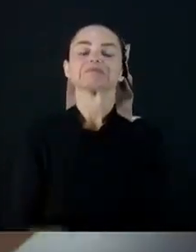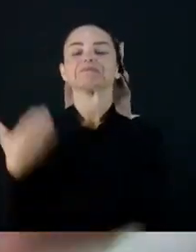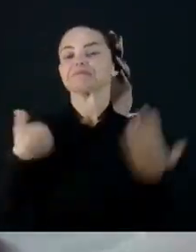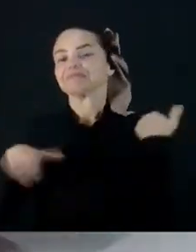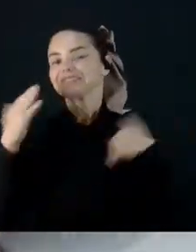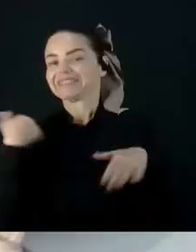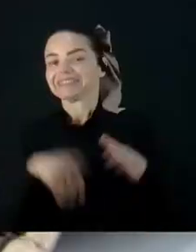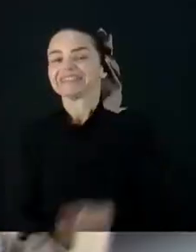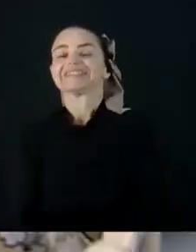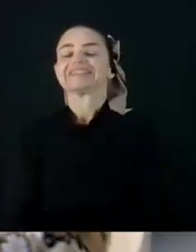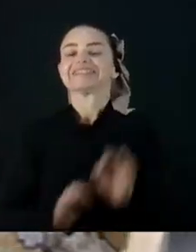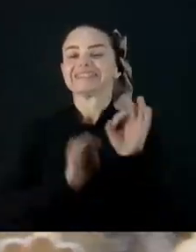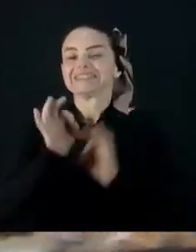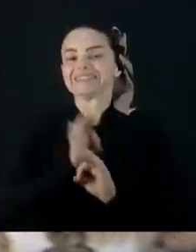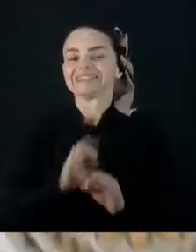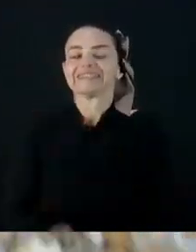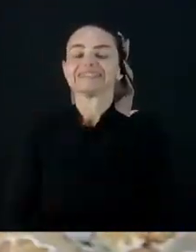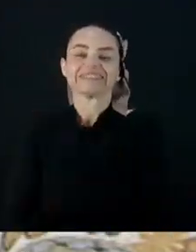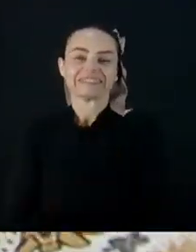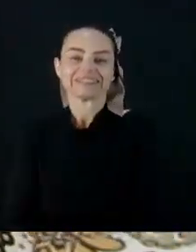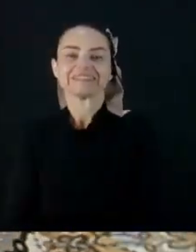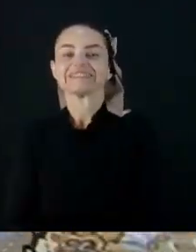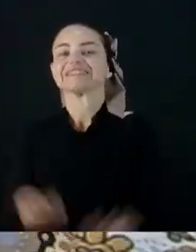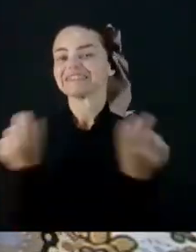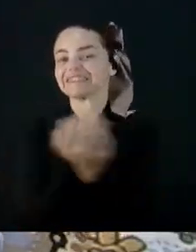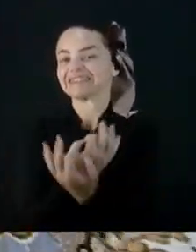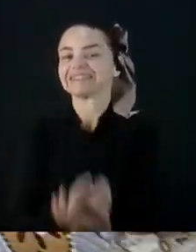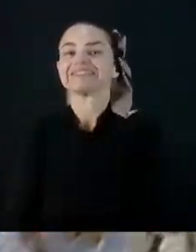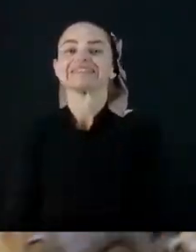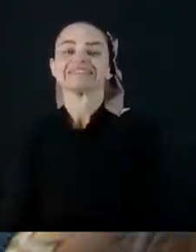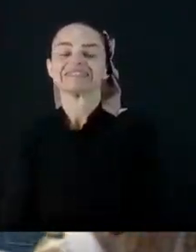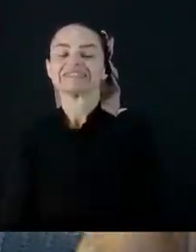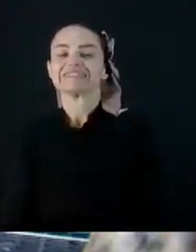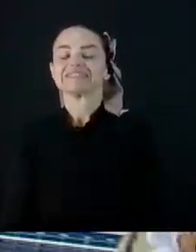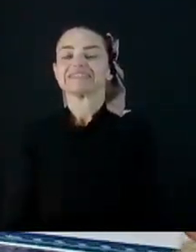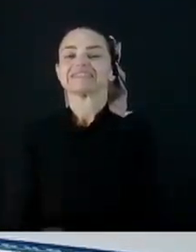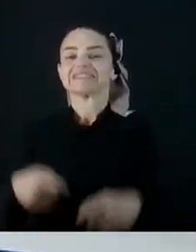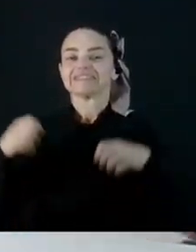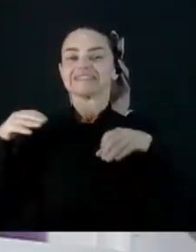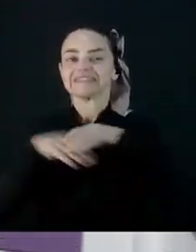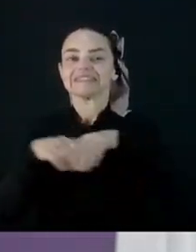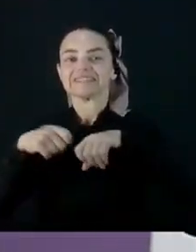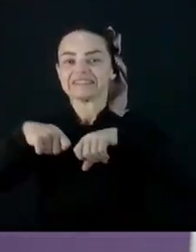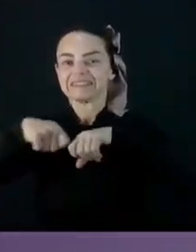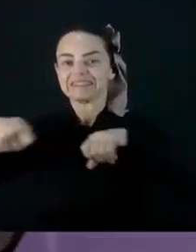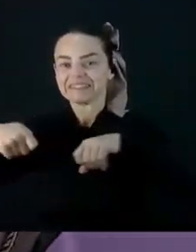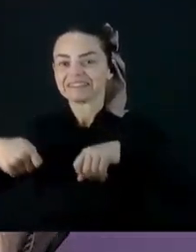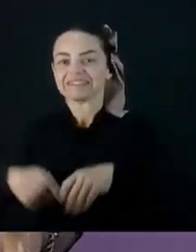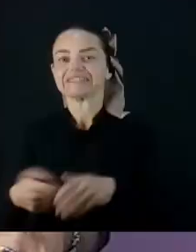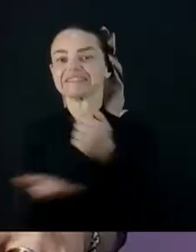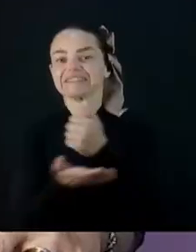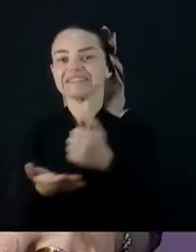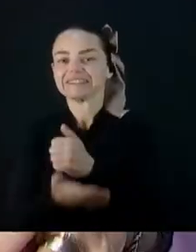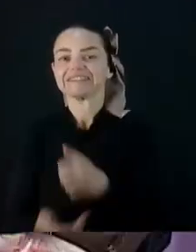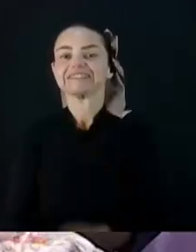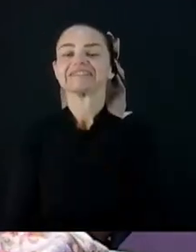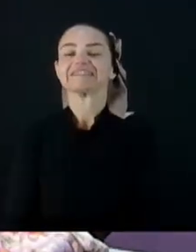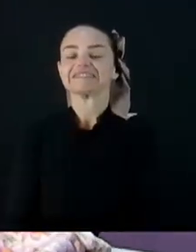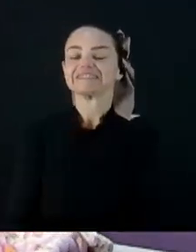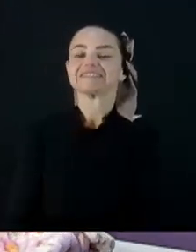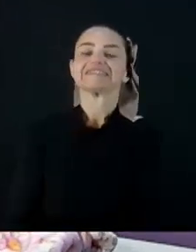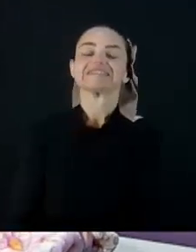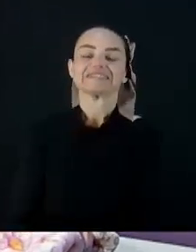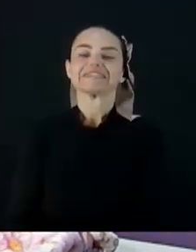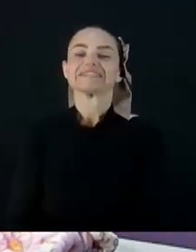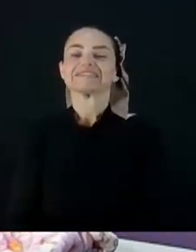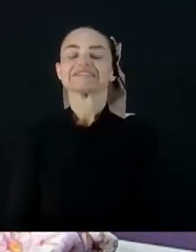mala. organizar a mala. Perfeito. Verdade, guardar os tênis. Então, a base partiu desse saquinho, desse aqui que a